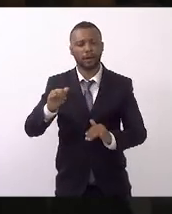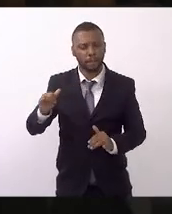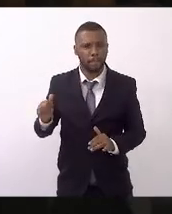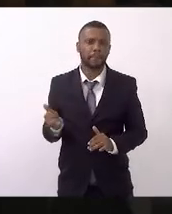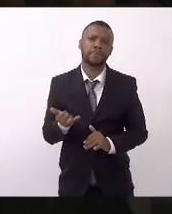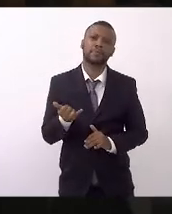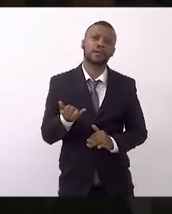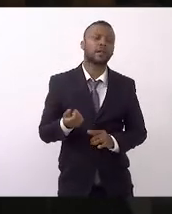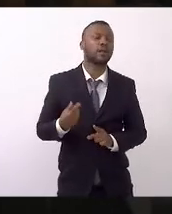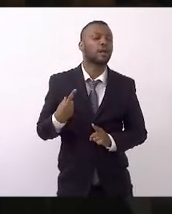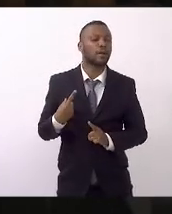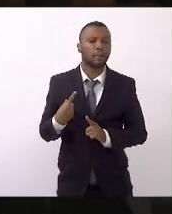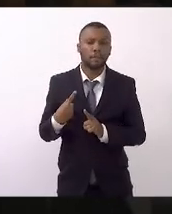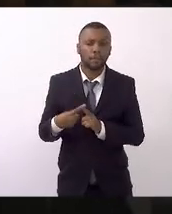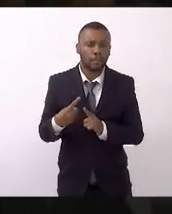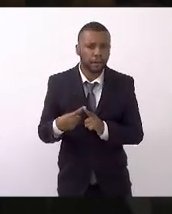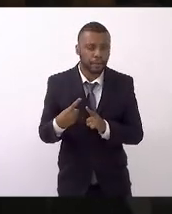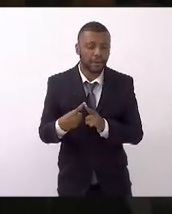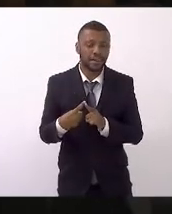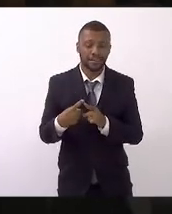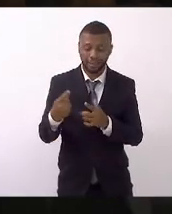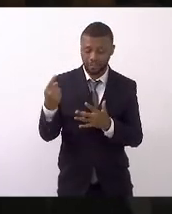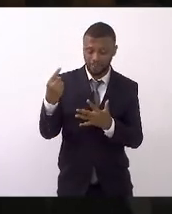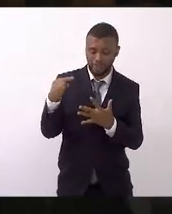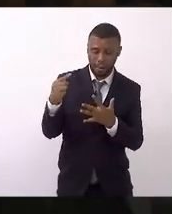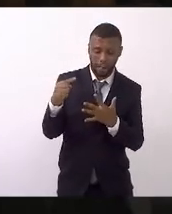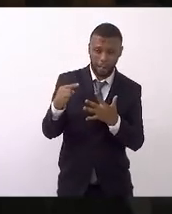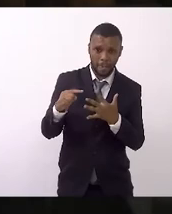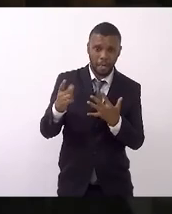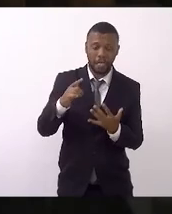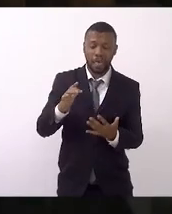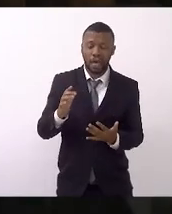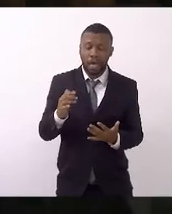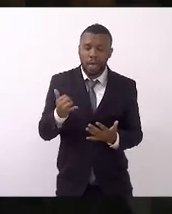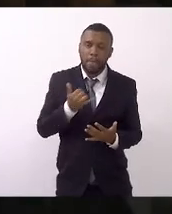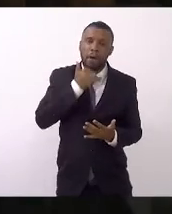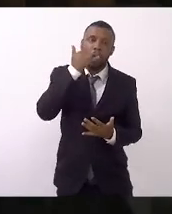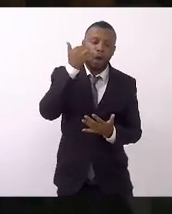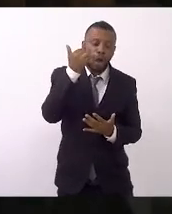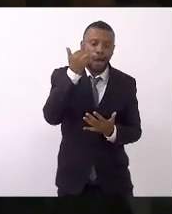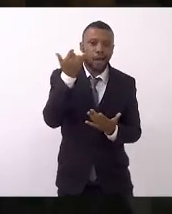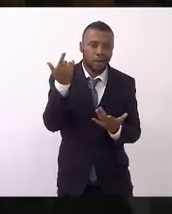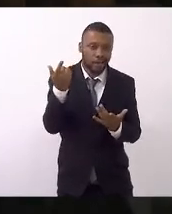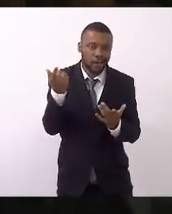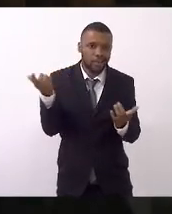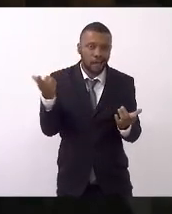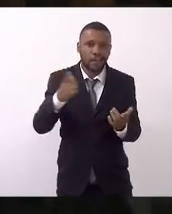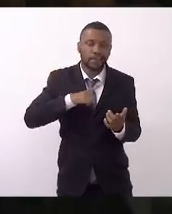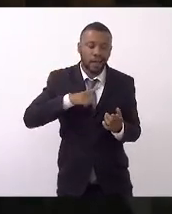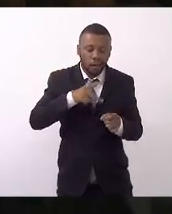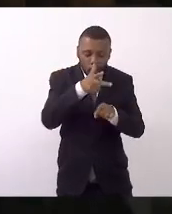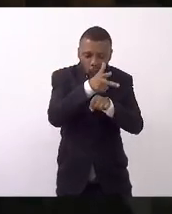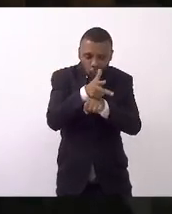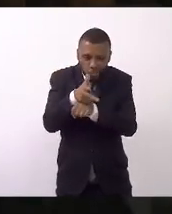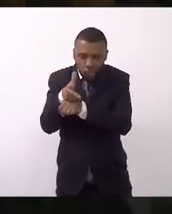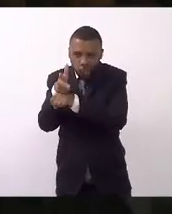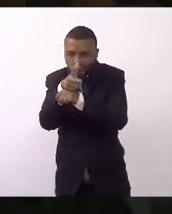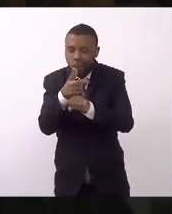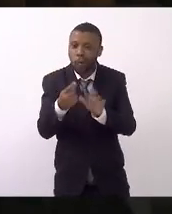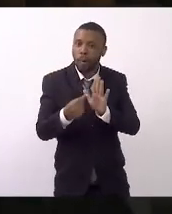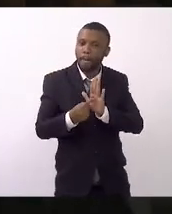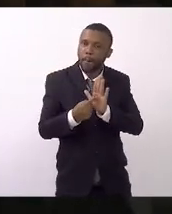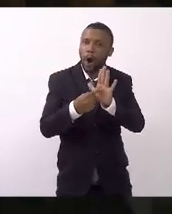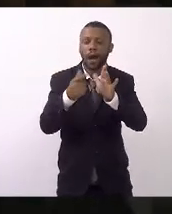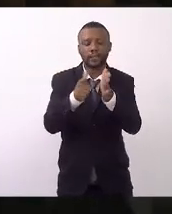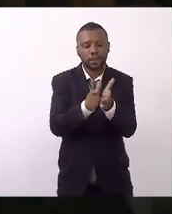porque todas essas tragédias dão muitas matérias televisivas,